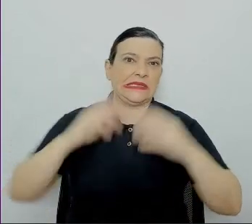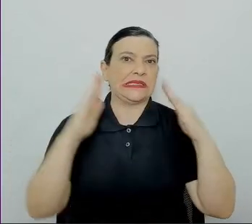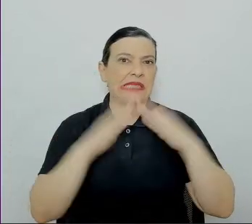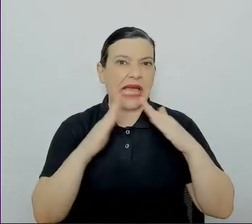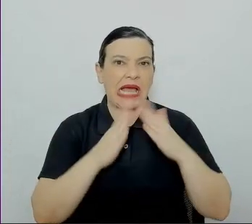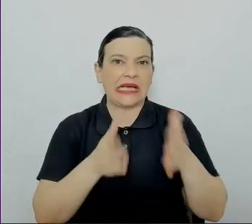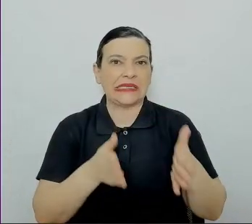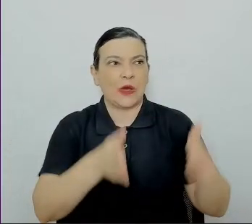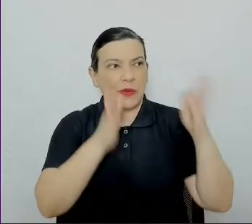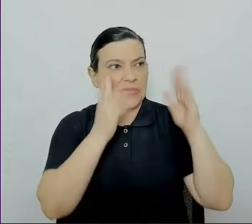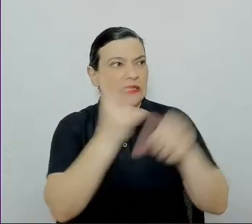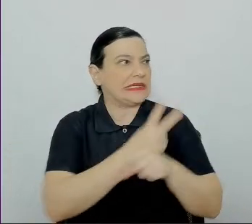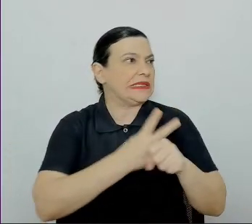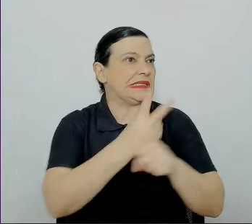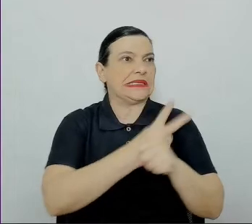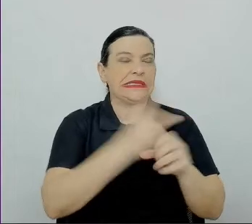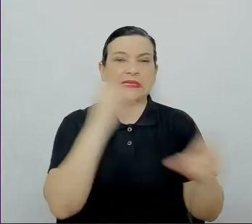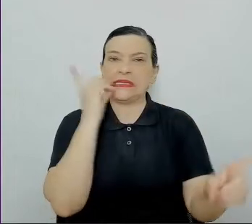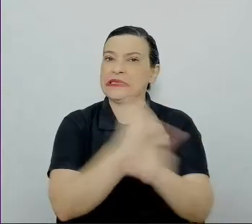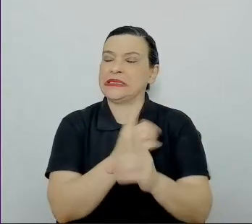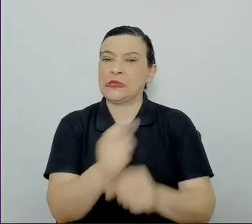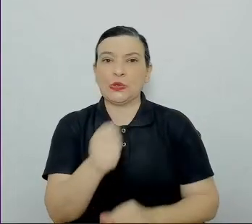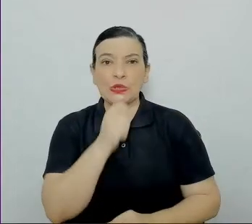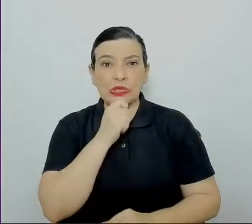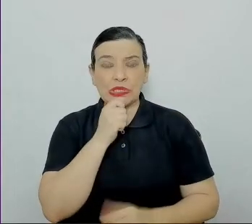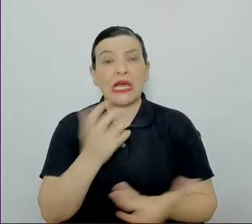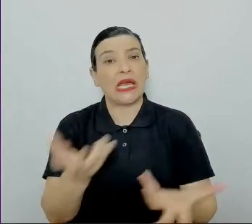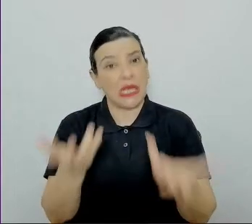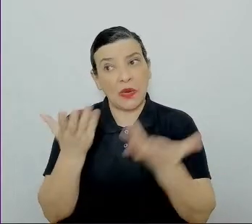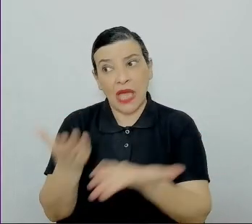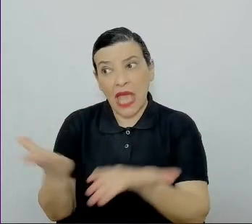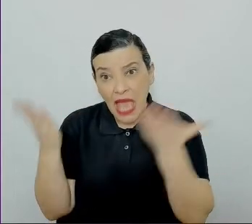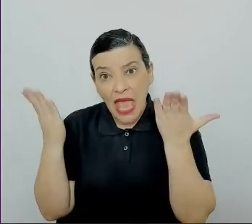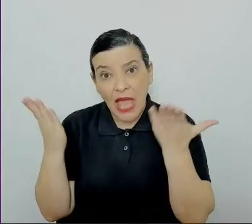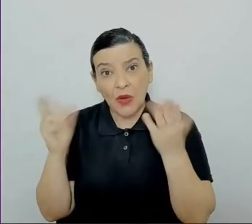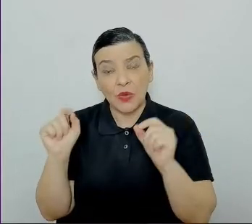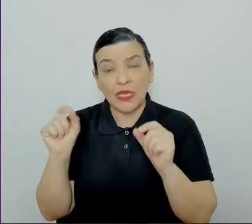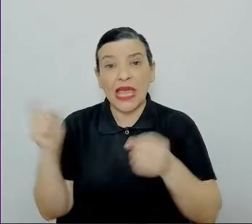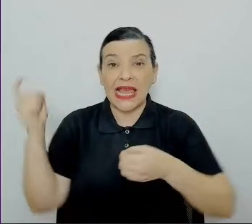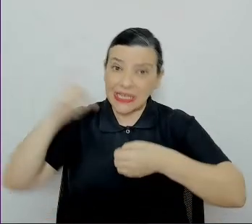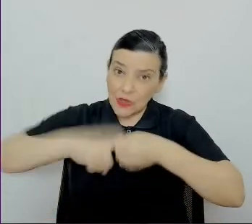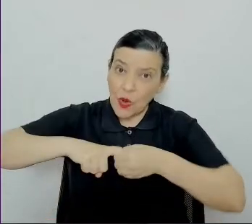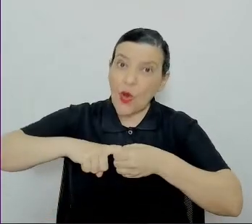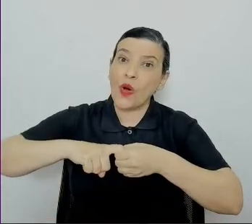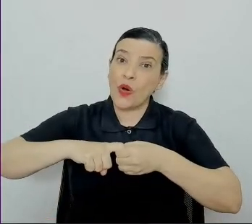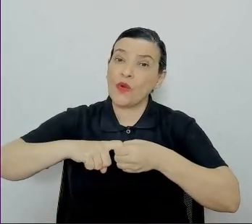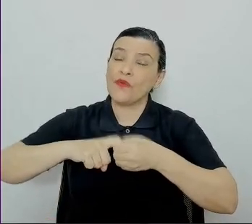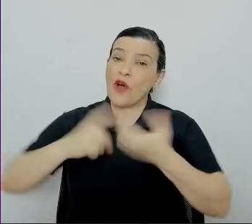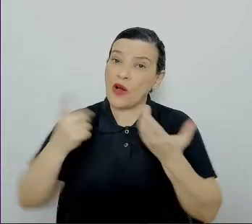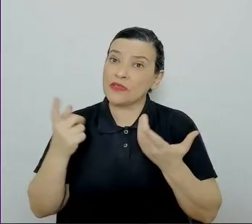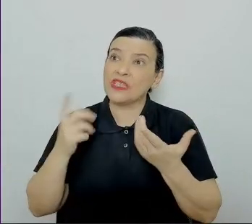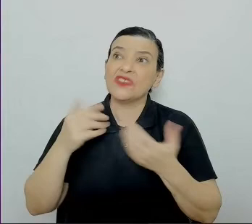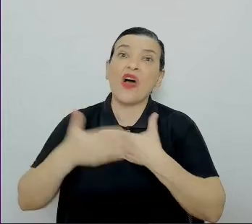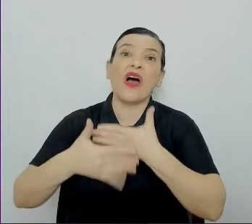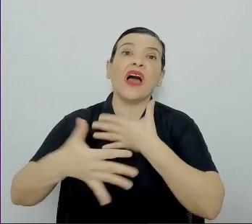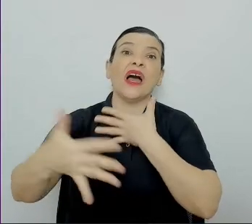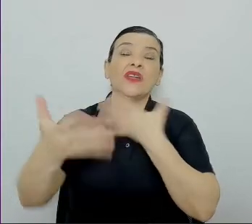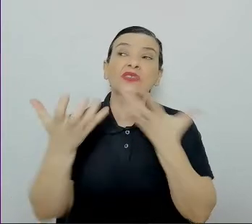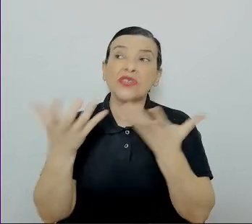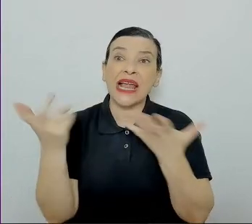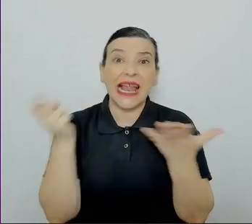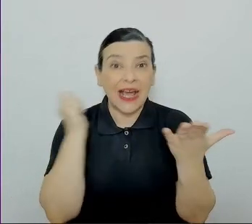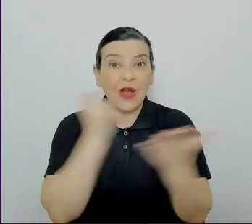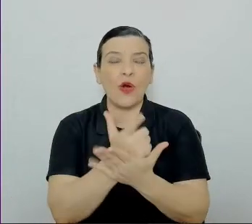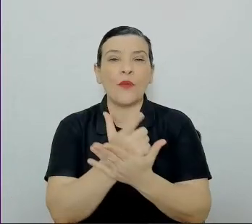o meu objetivo dela achar o imóvel. Então, eu não quero que ela volte. Eu quero que ela ache e volte só daqui a uns anos depois. Então, a gente tem a expectativa da retenção ser